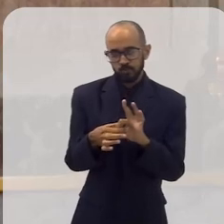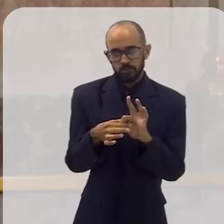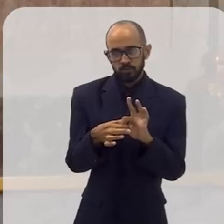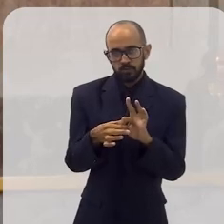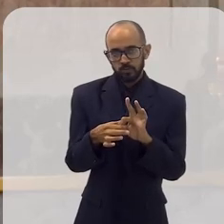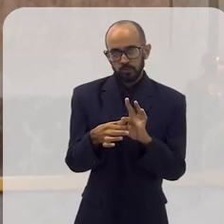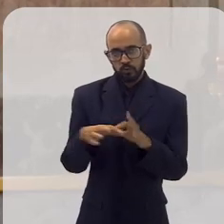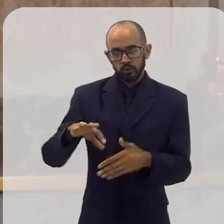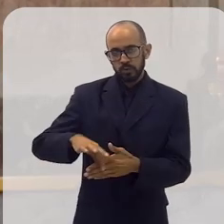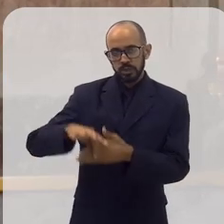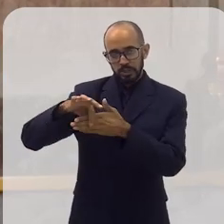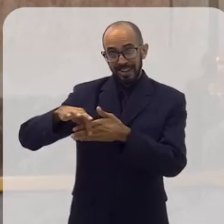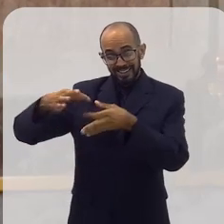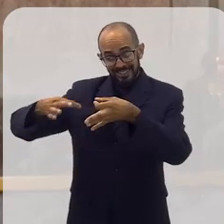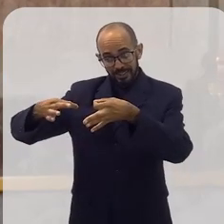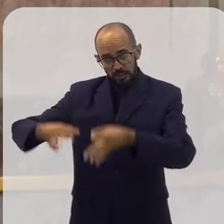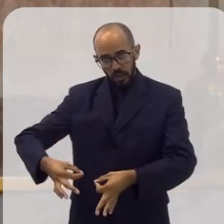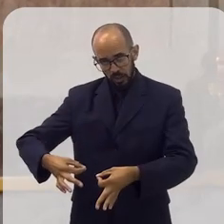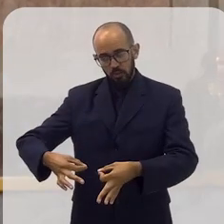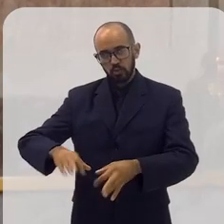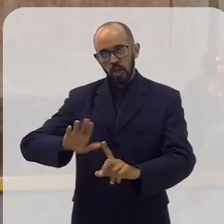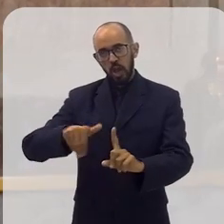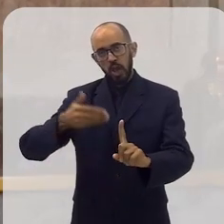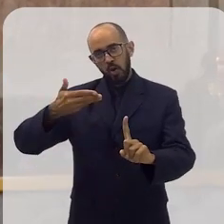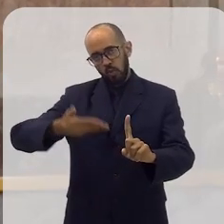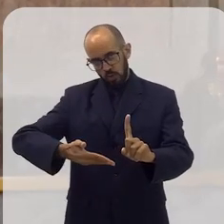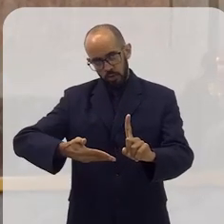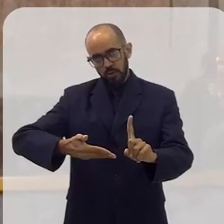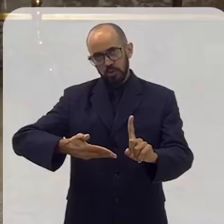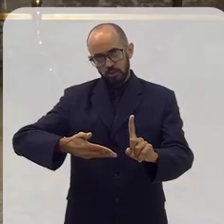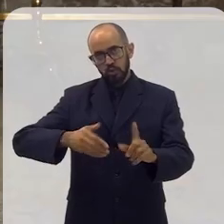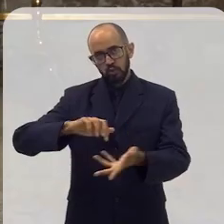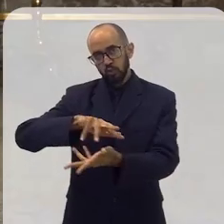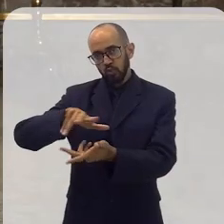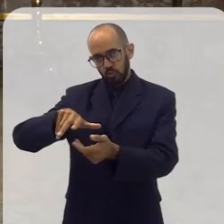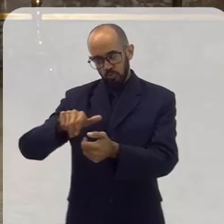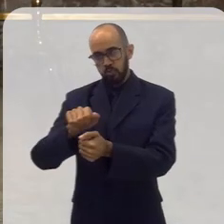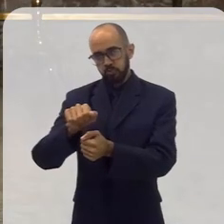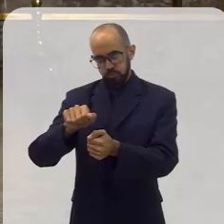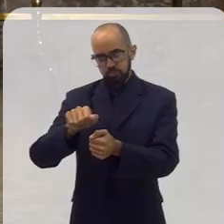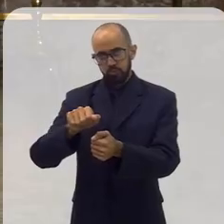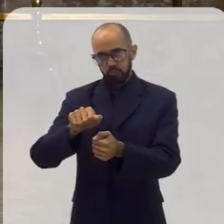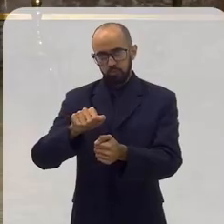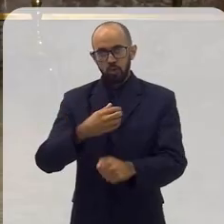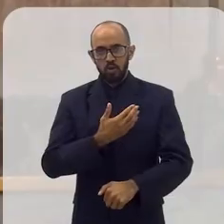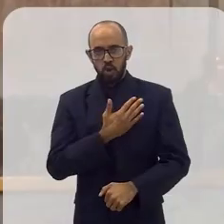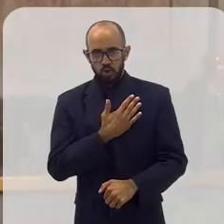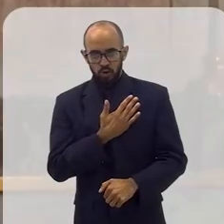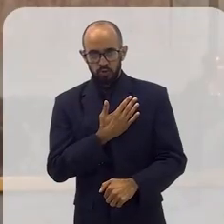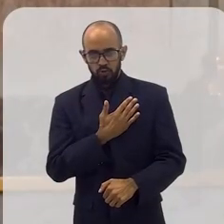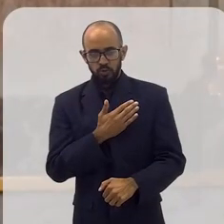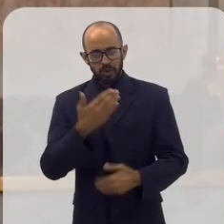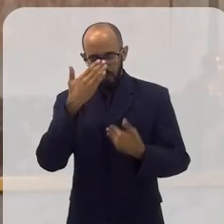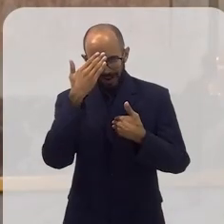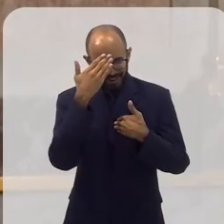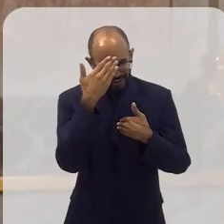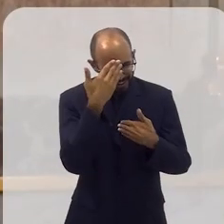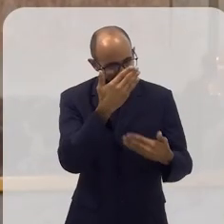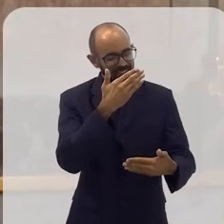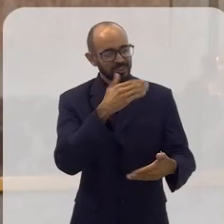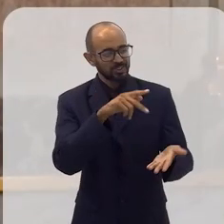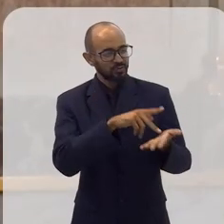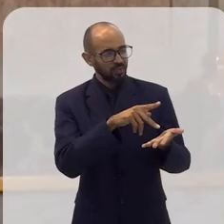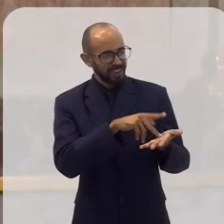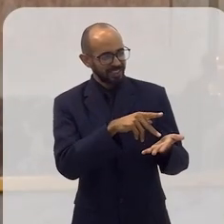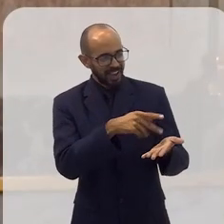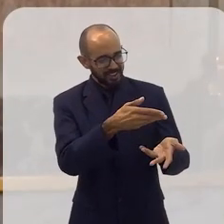os patriarcados certos, os patriarcados reconhecidos no mundo ortodoxo. Agradeço de coração a